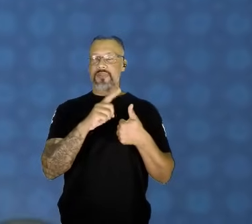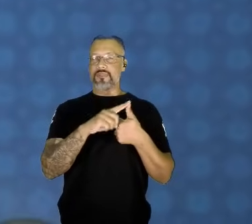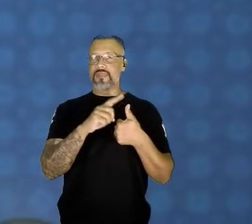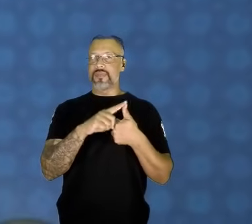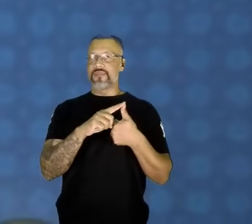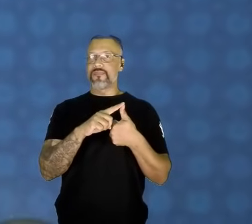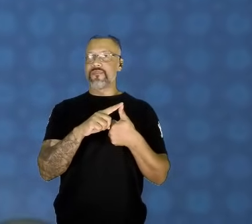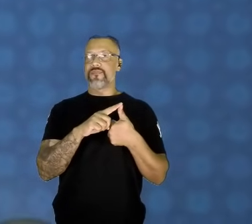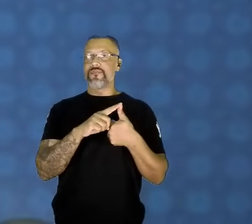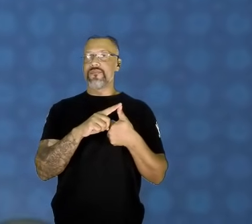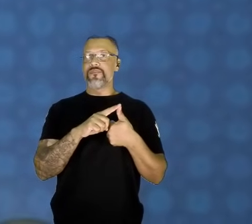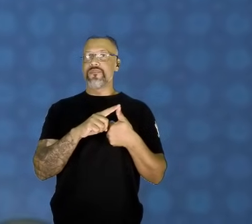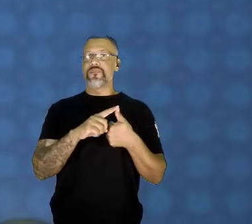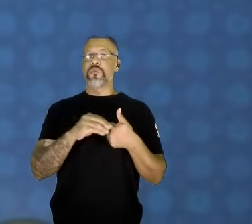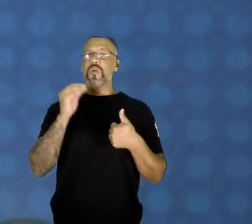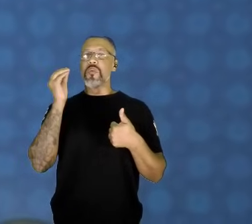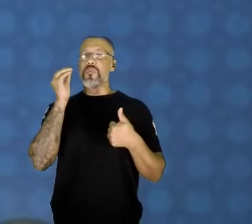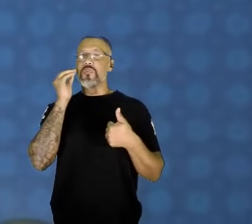o teste do problema.